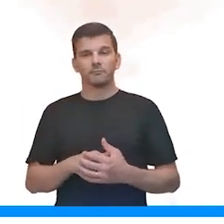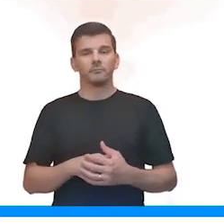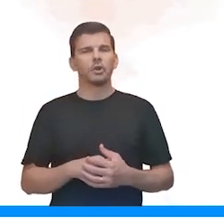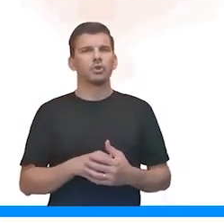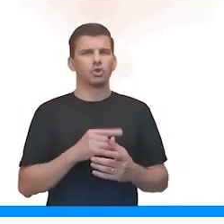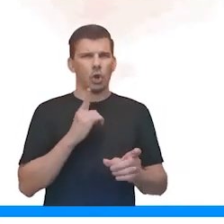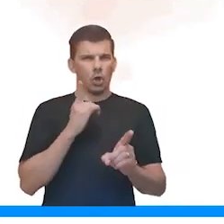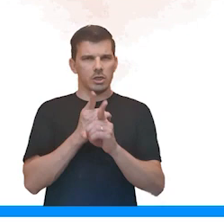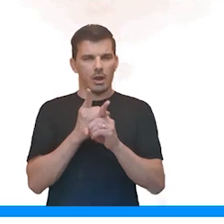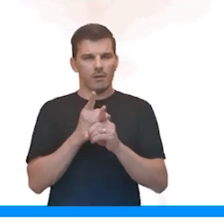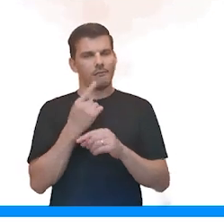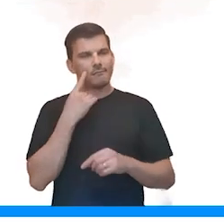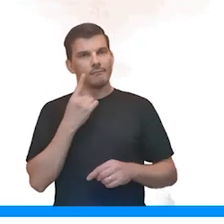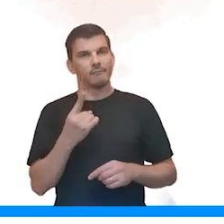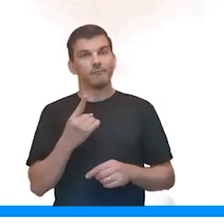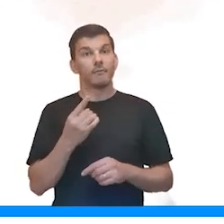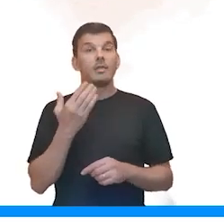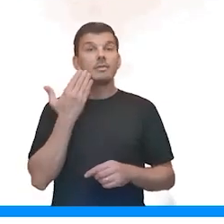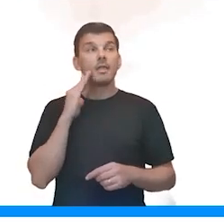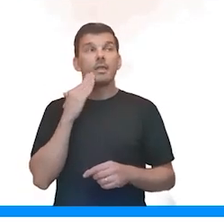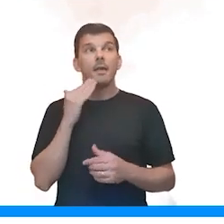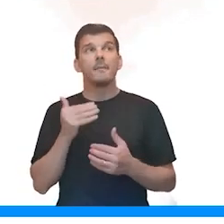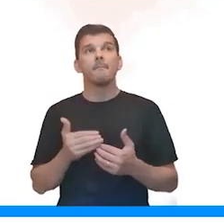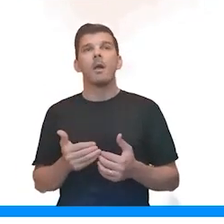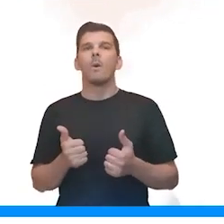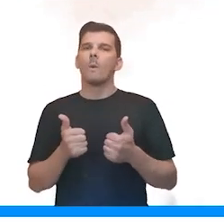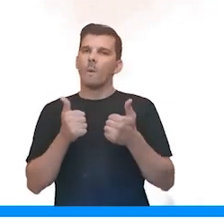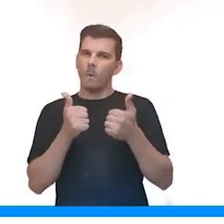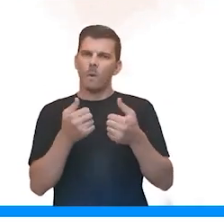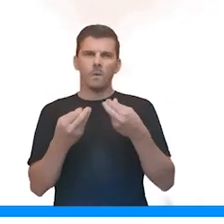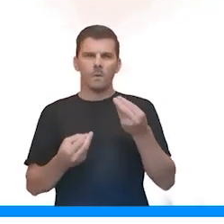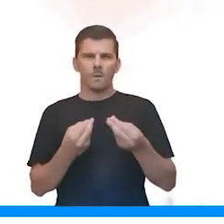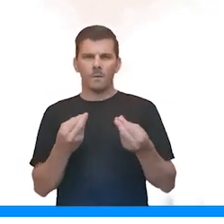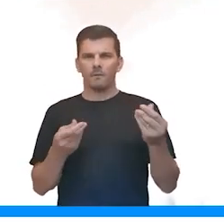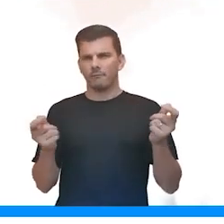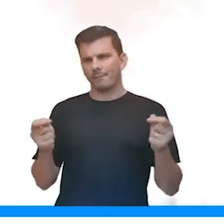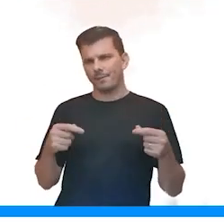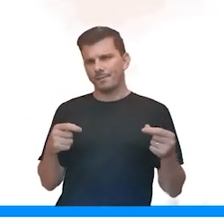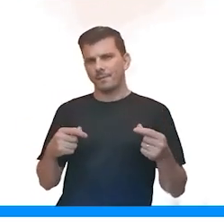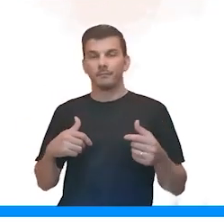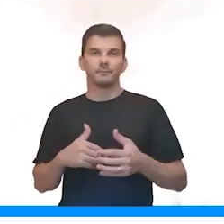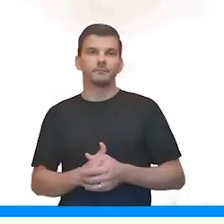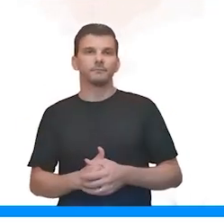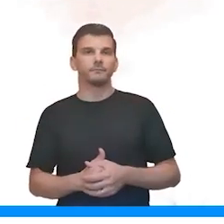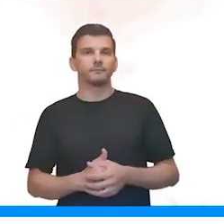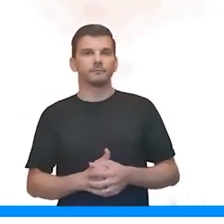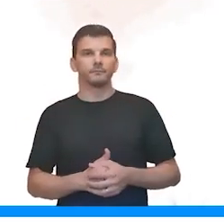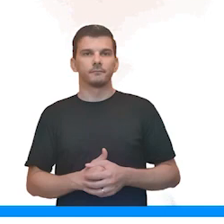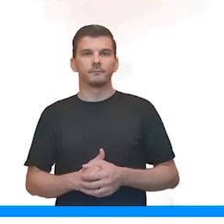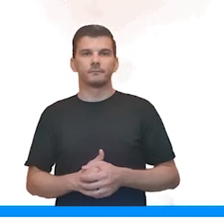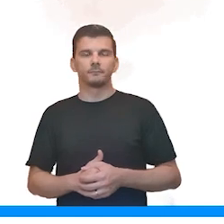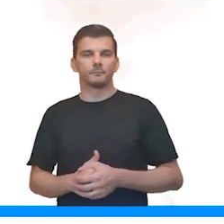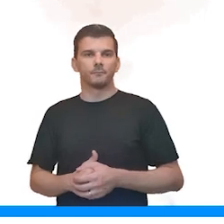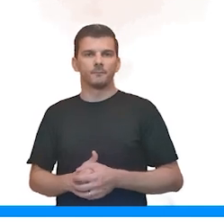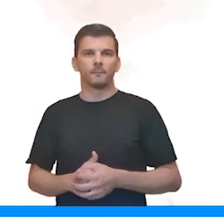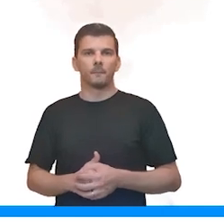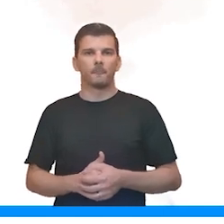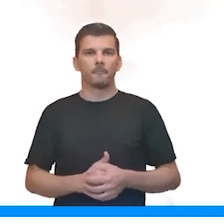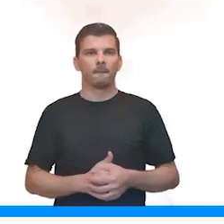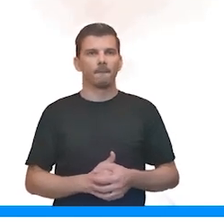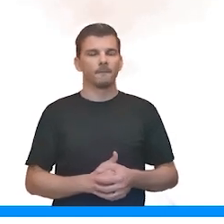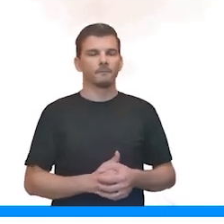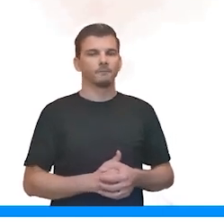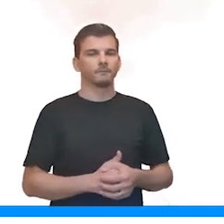Opa. Não. Calor e temperatura. E nela eu consigo entender um pouquinho dos gases. Vamos entender um pouquinho as propriedades dos gases? Bora